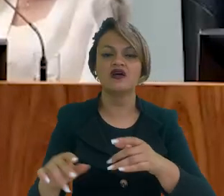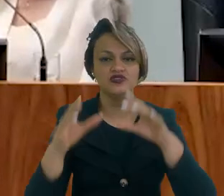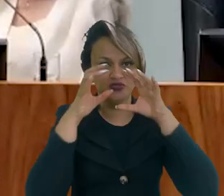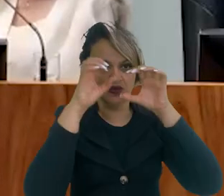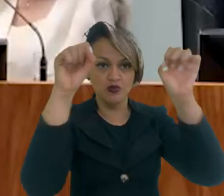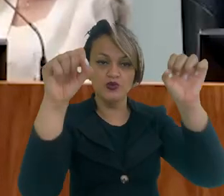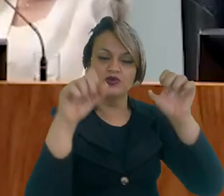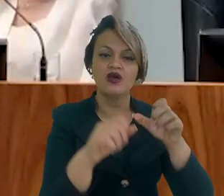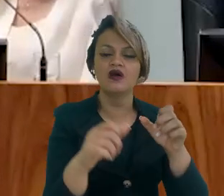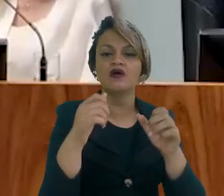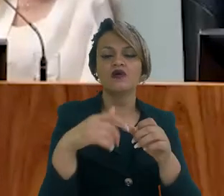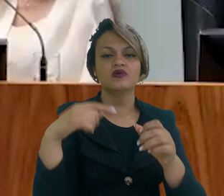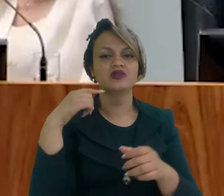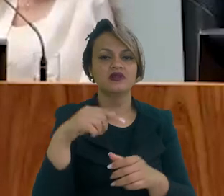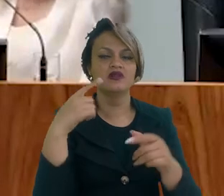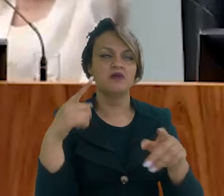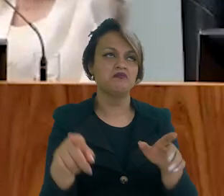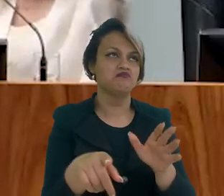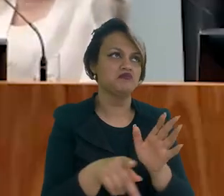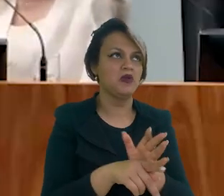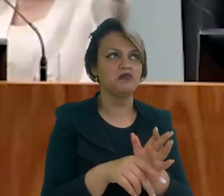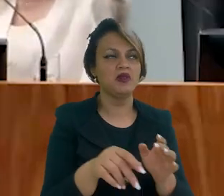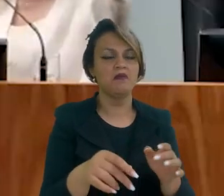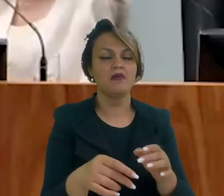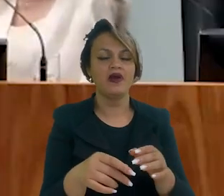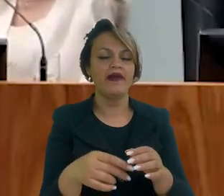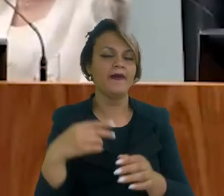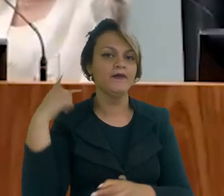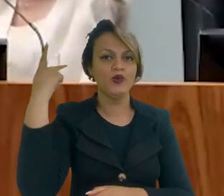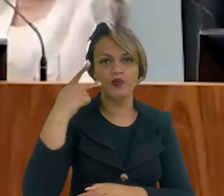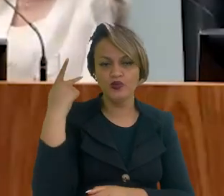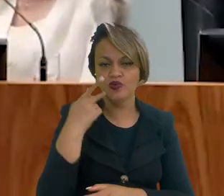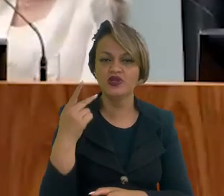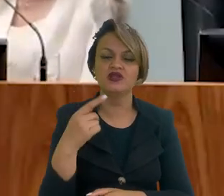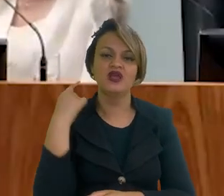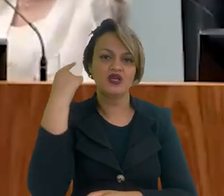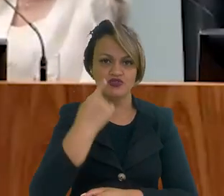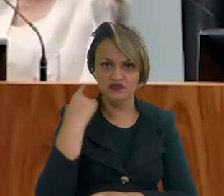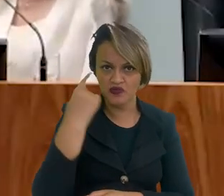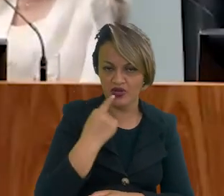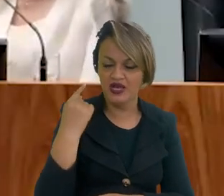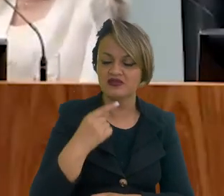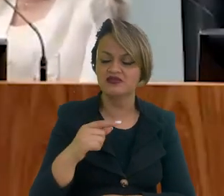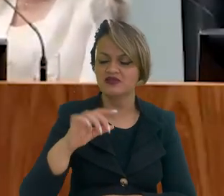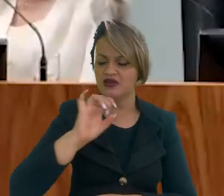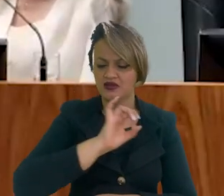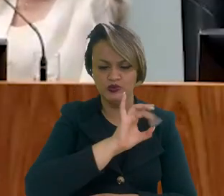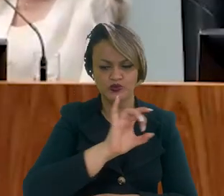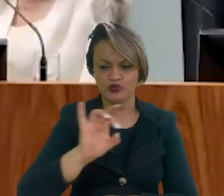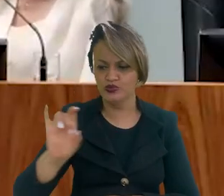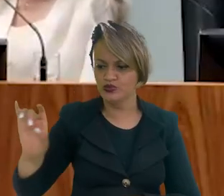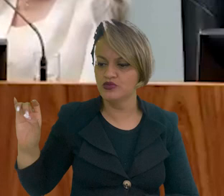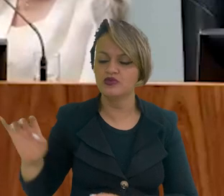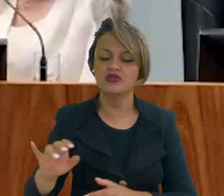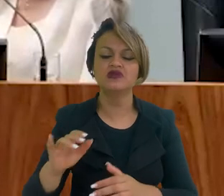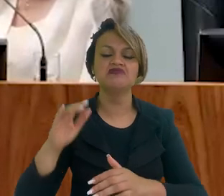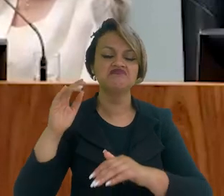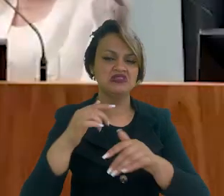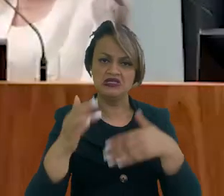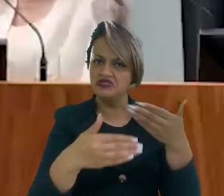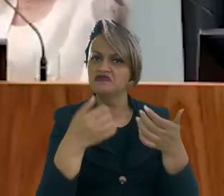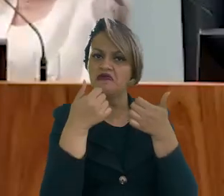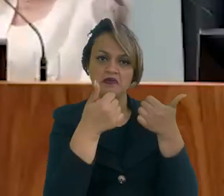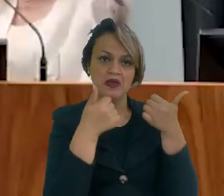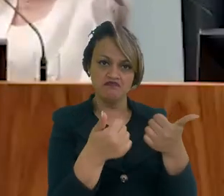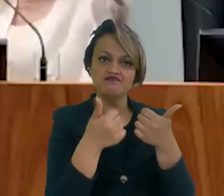sedimentados e nossas instituições universidades tribunais a própria Advocacia promotoria em todos esses